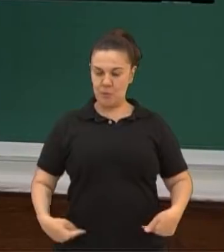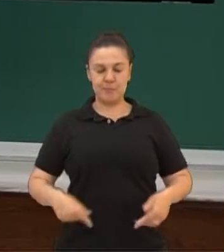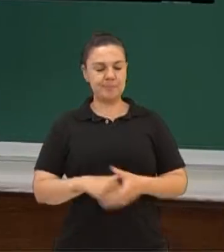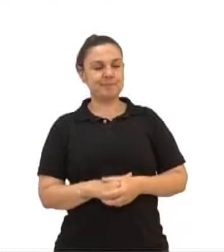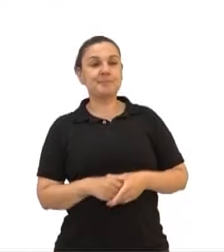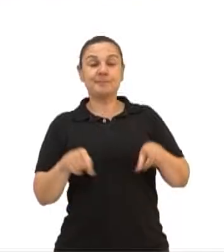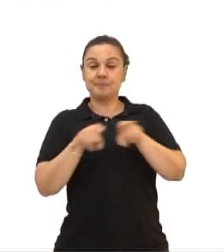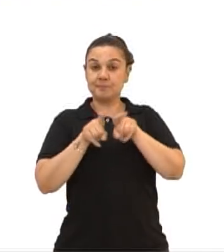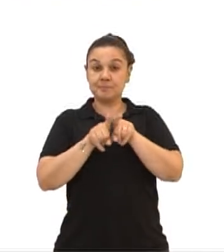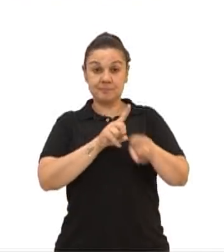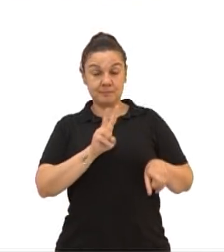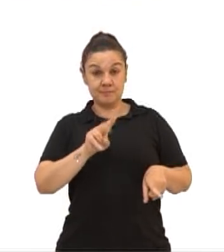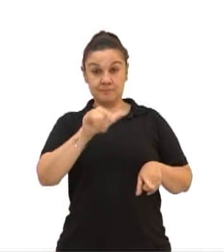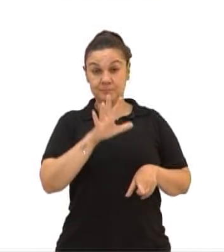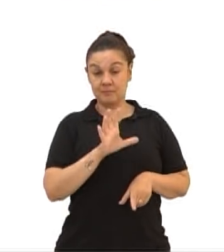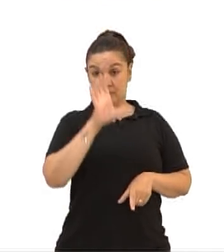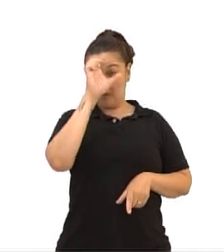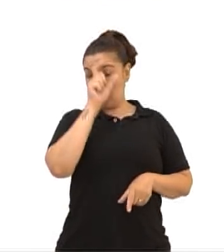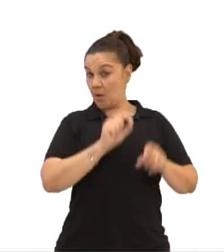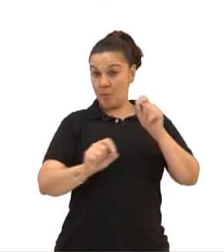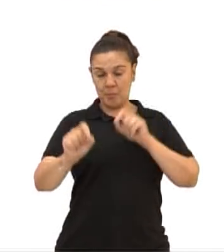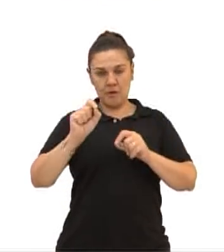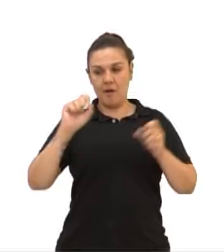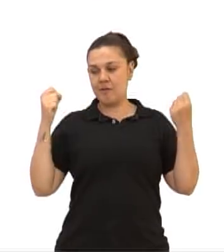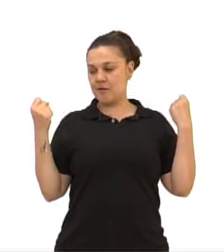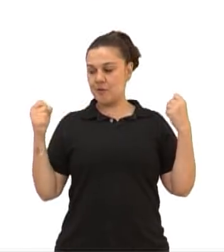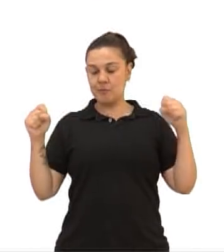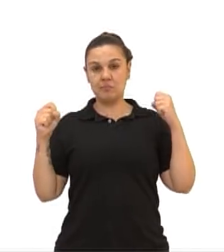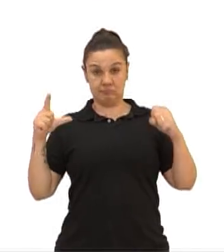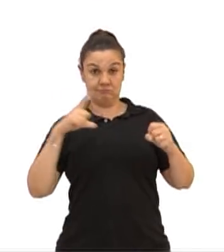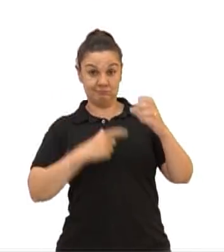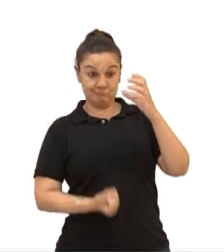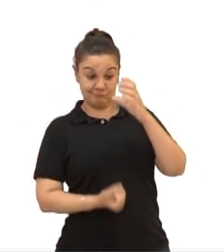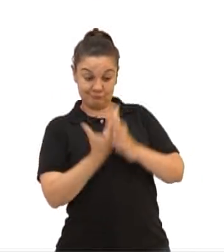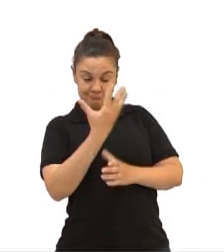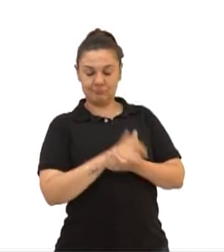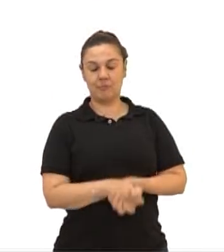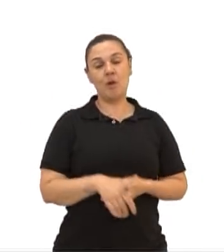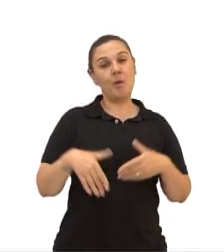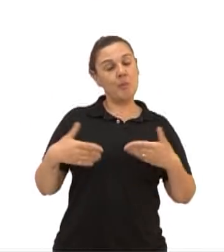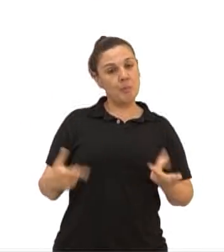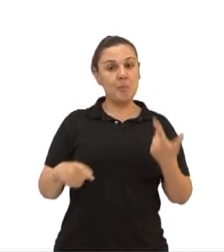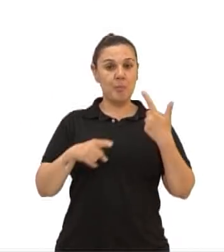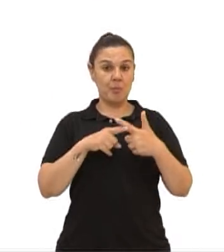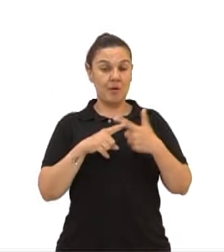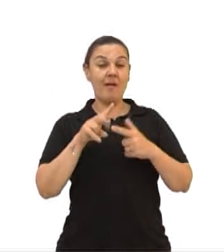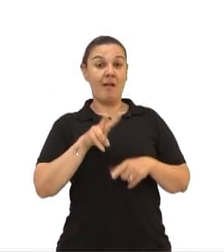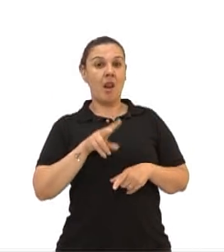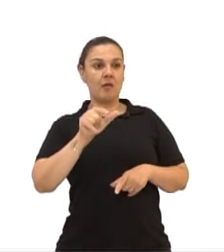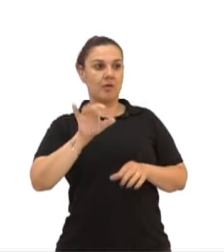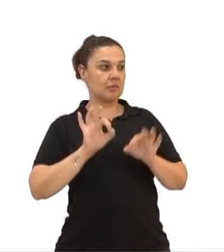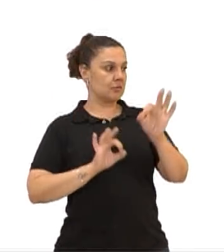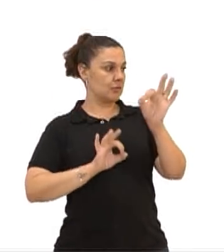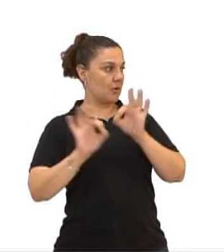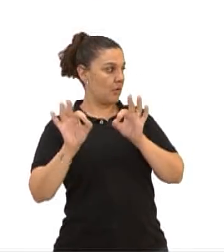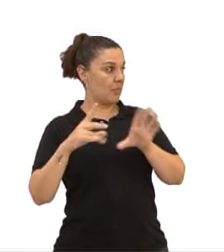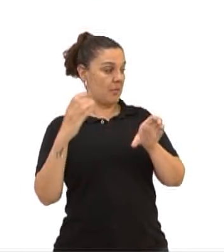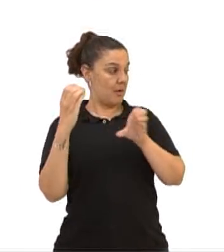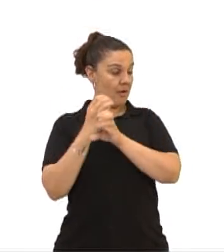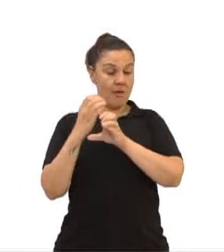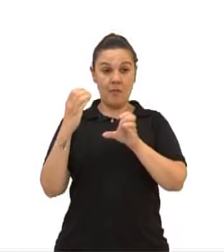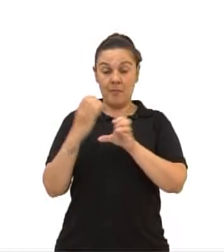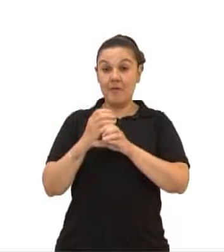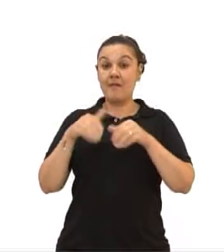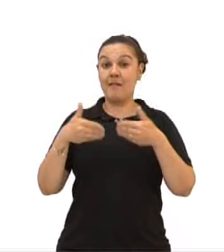vai entender por que a educação física ela existe, né, já que a educação física ela vai lidar com essa comunicação, né,